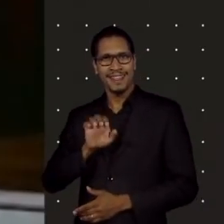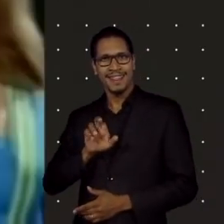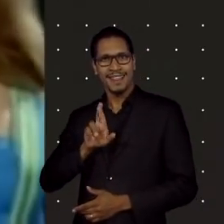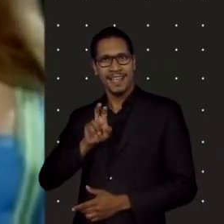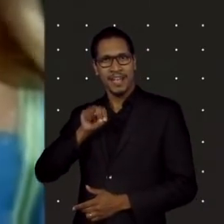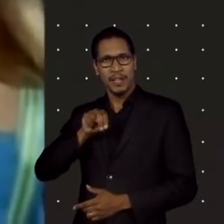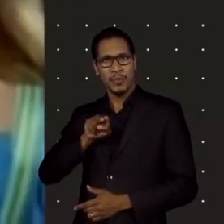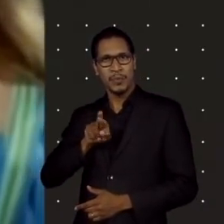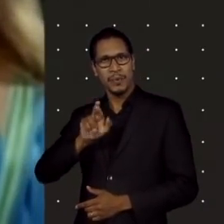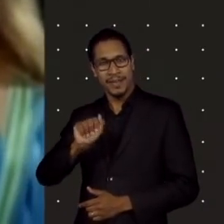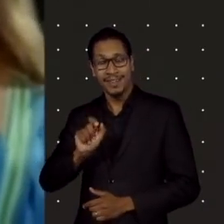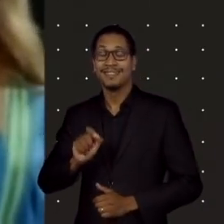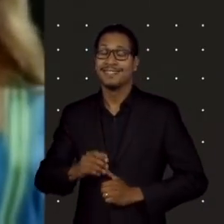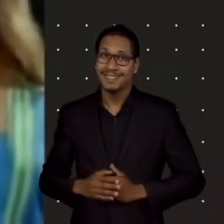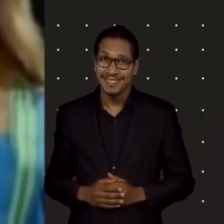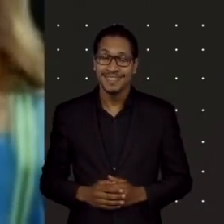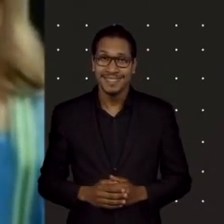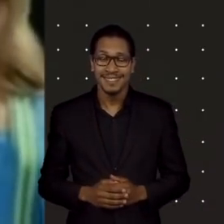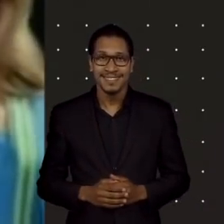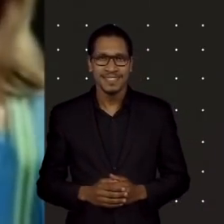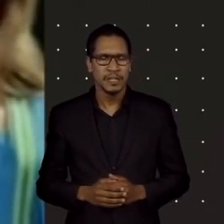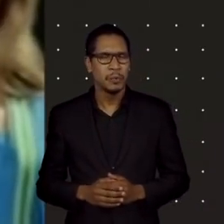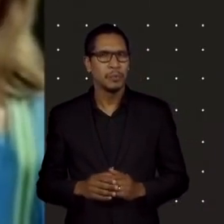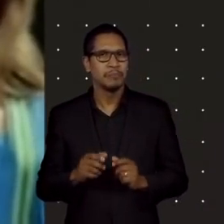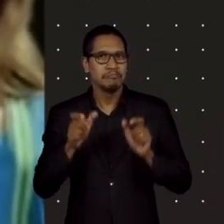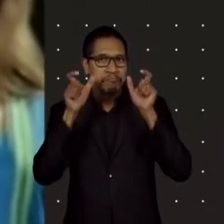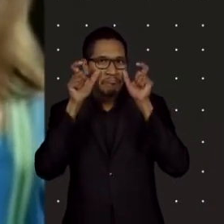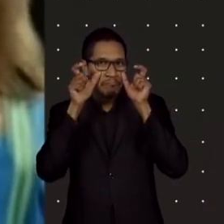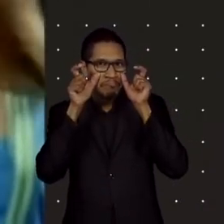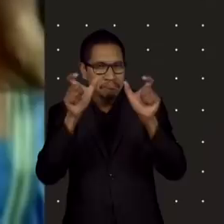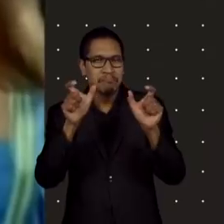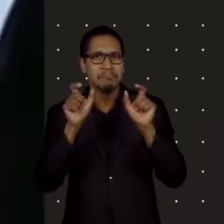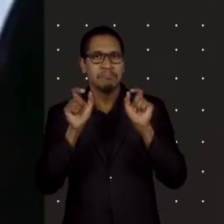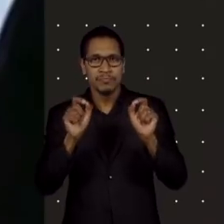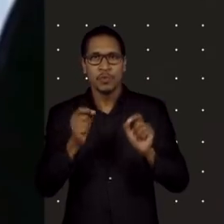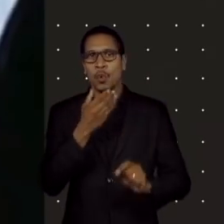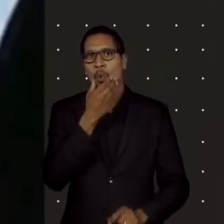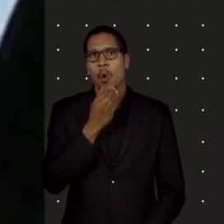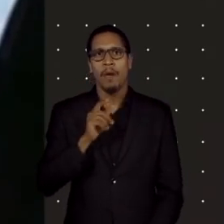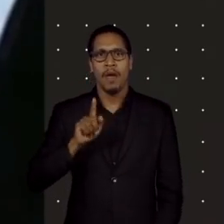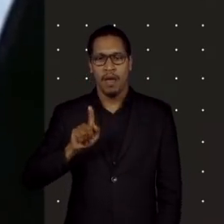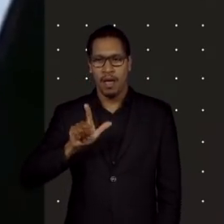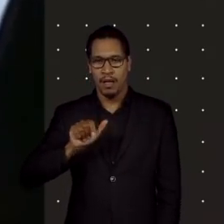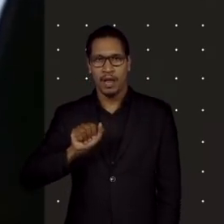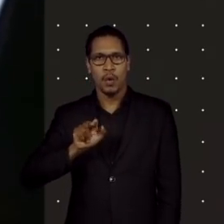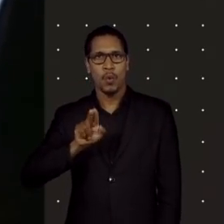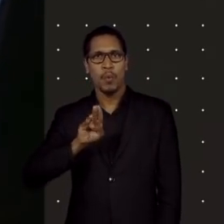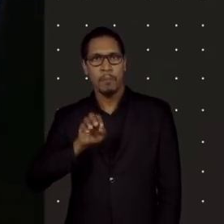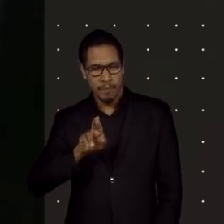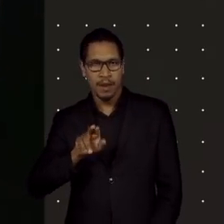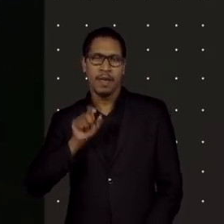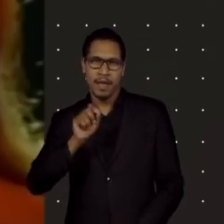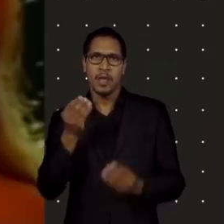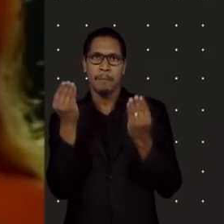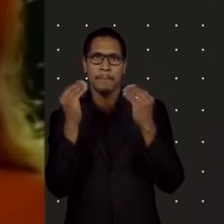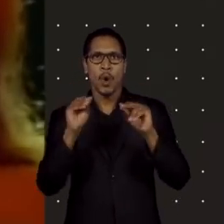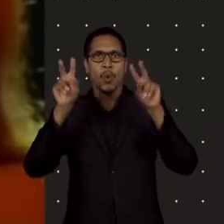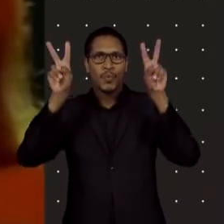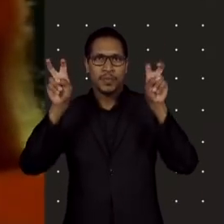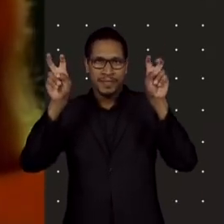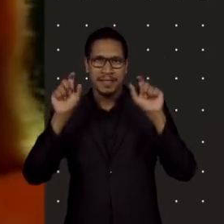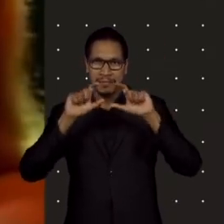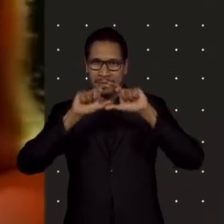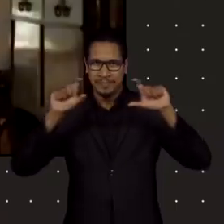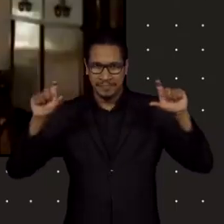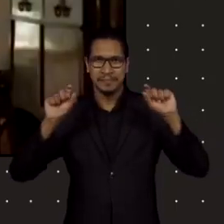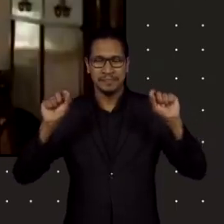E uma coisa muito interessante é que foi o Glauber Rocha que deu o título ao filme.